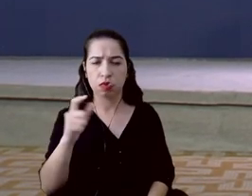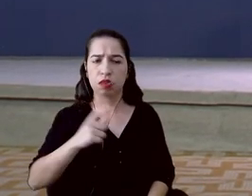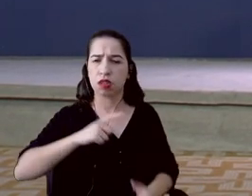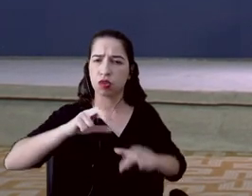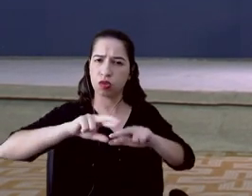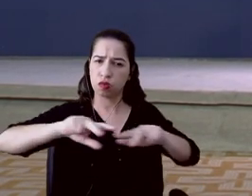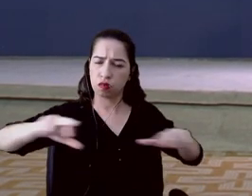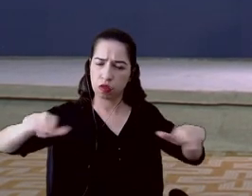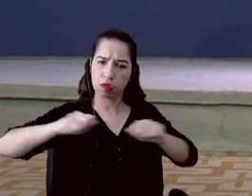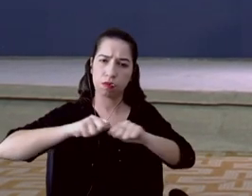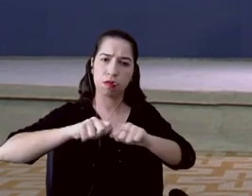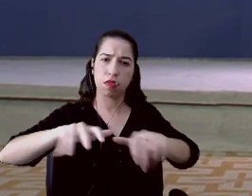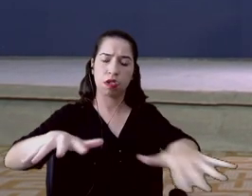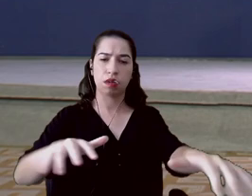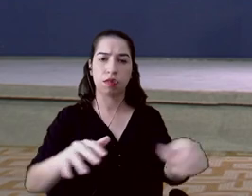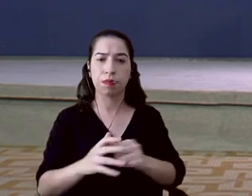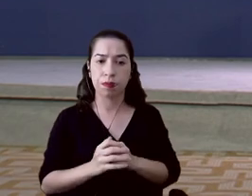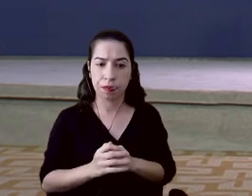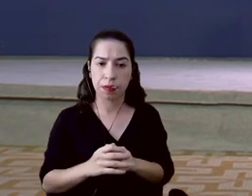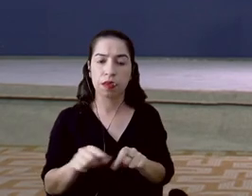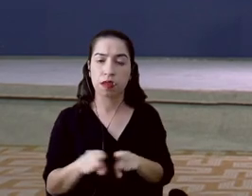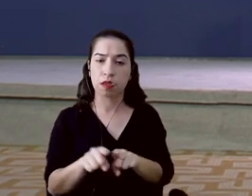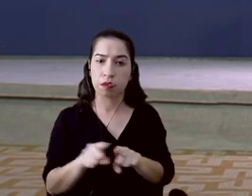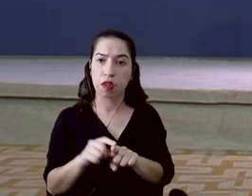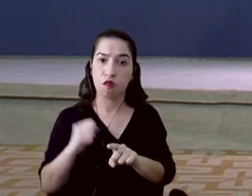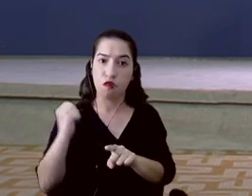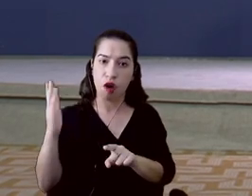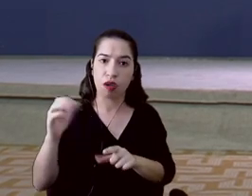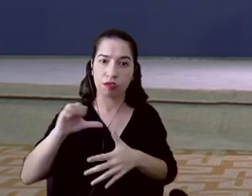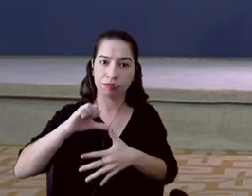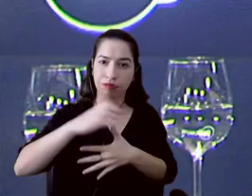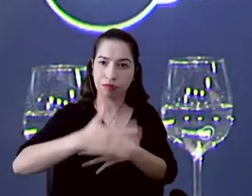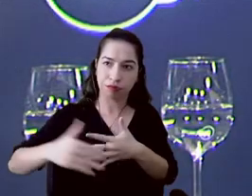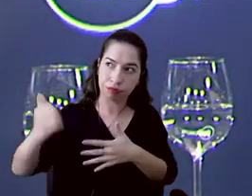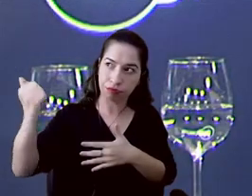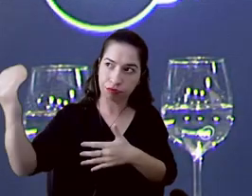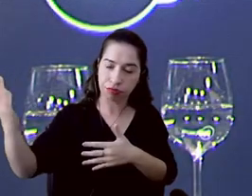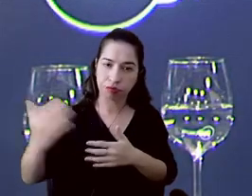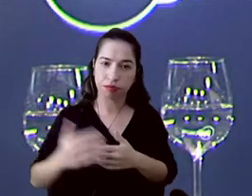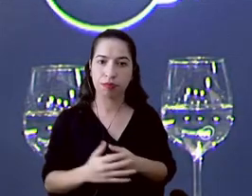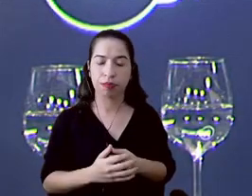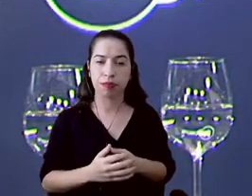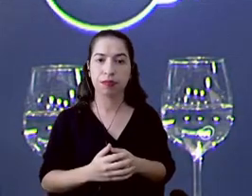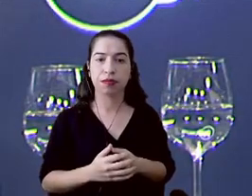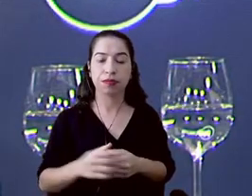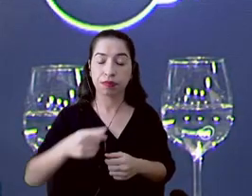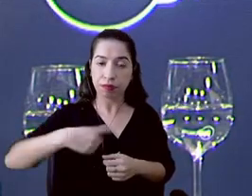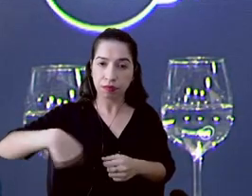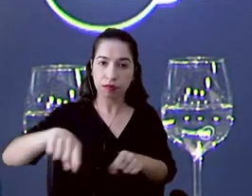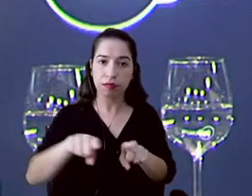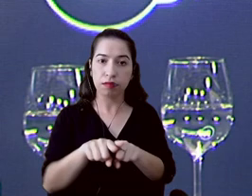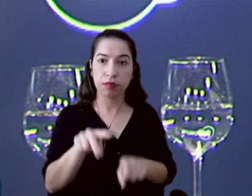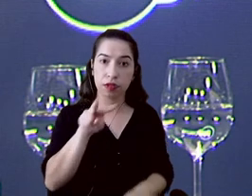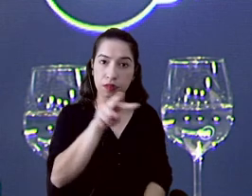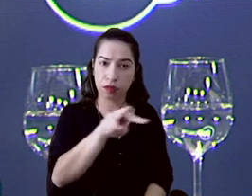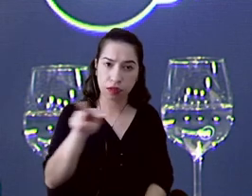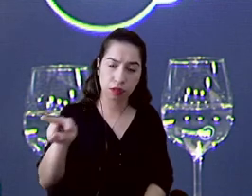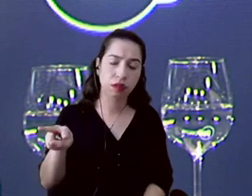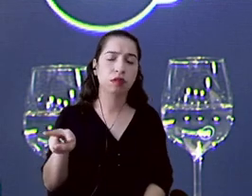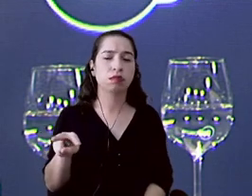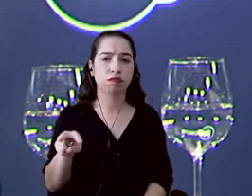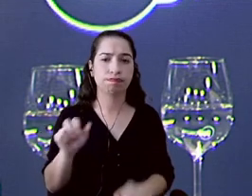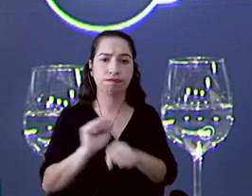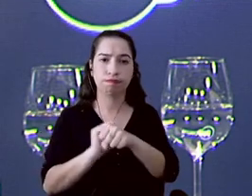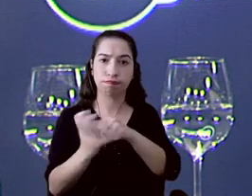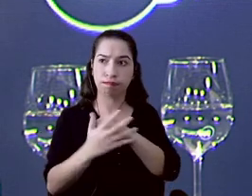também espraiando fora da América Latina e a gente a gente viu aí na durante a pandemia a gente viu um grande